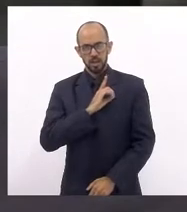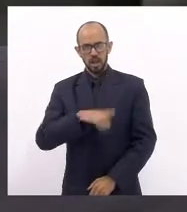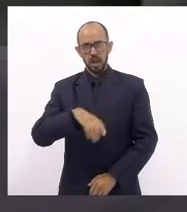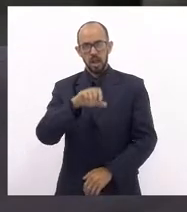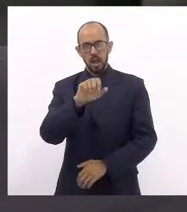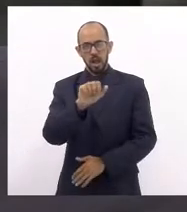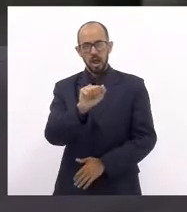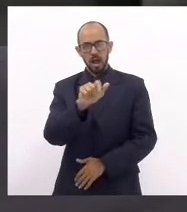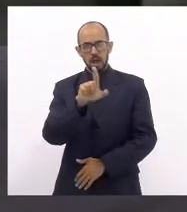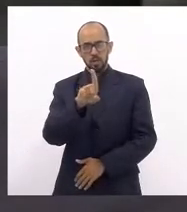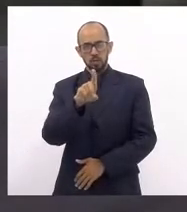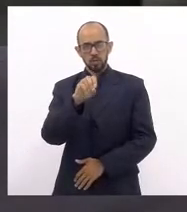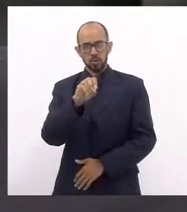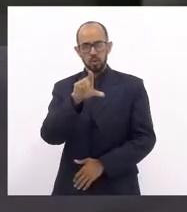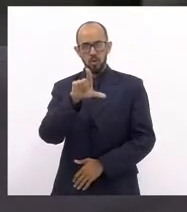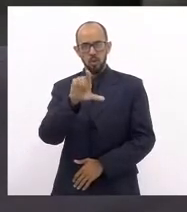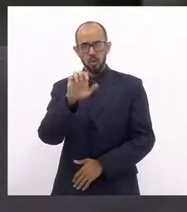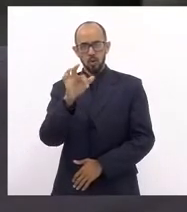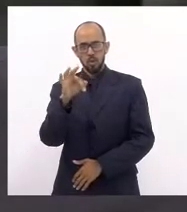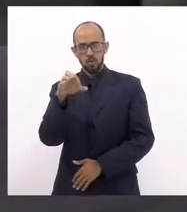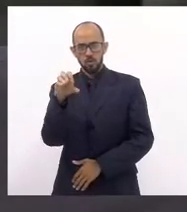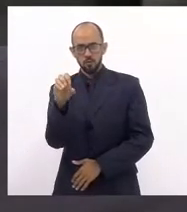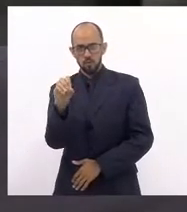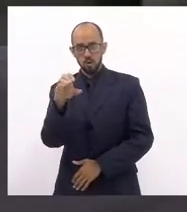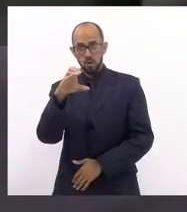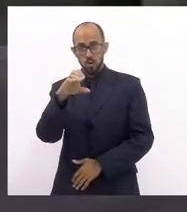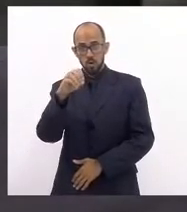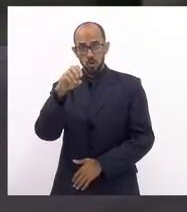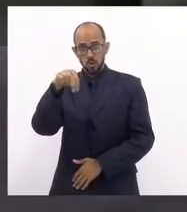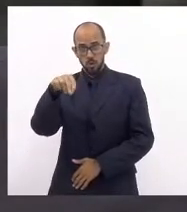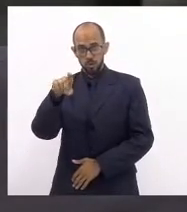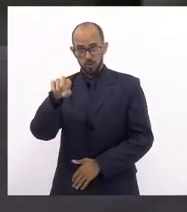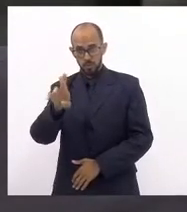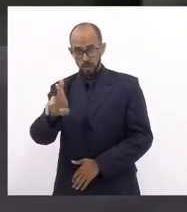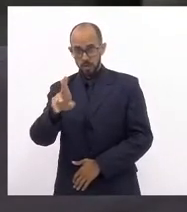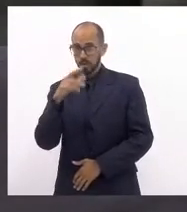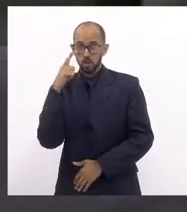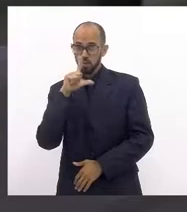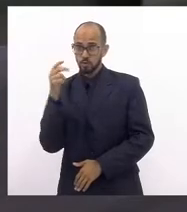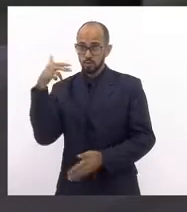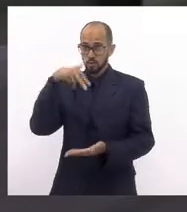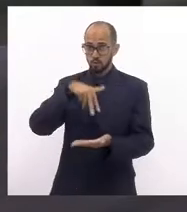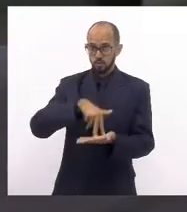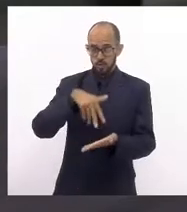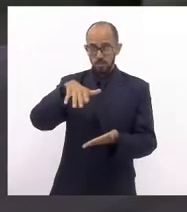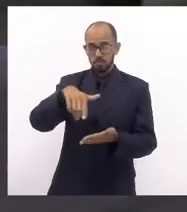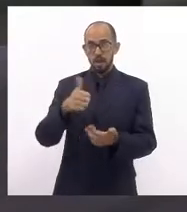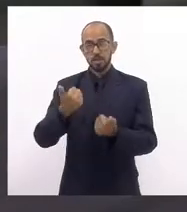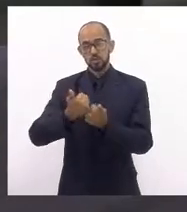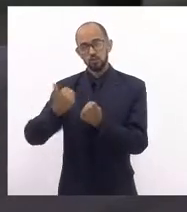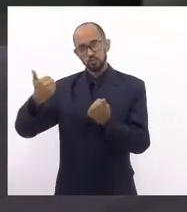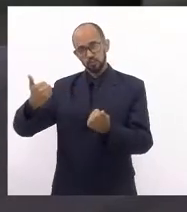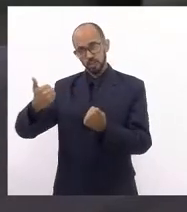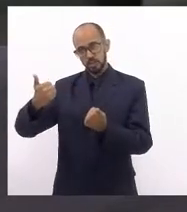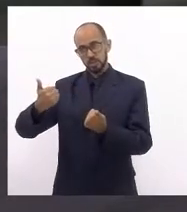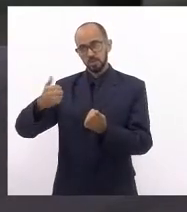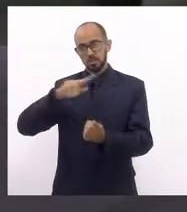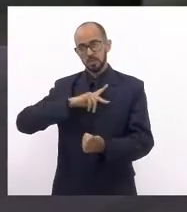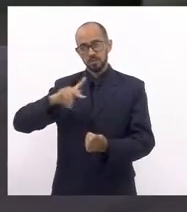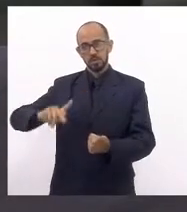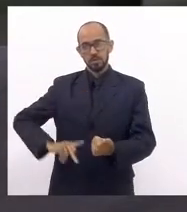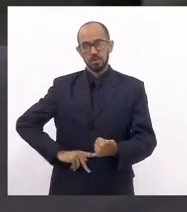Adolfo Conde, que não pôde estar aqui presente, mas enviou o Bernardo Roberto, que é vice-presidente. Cadê o